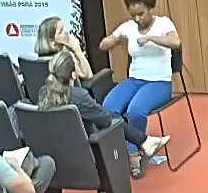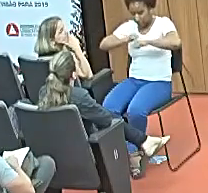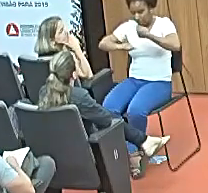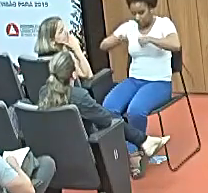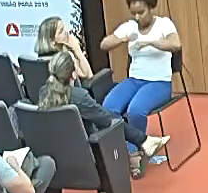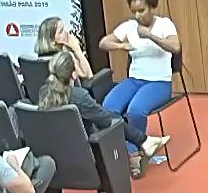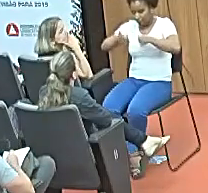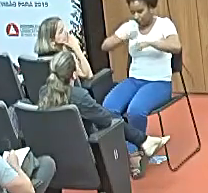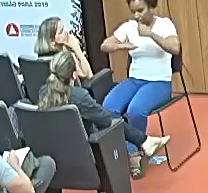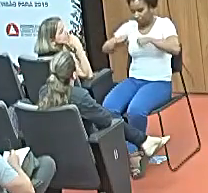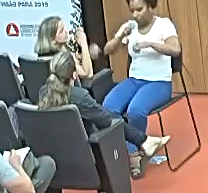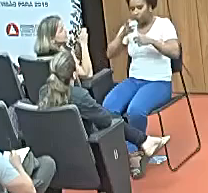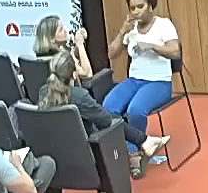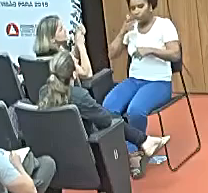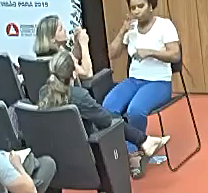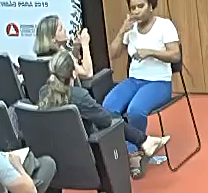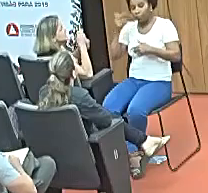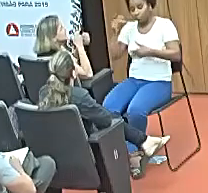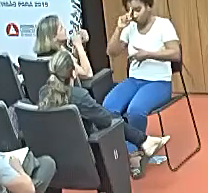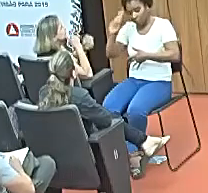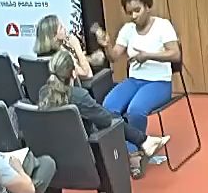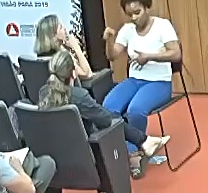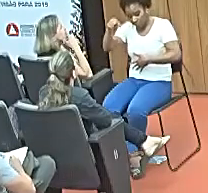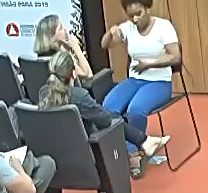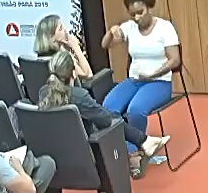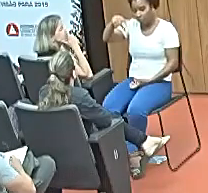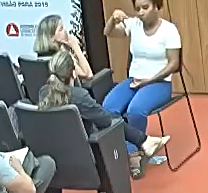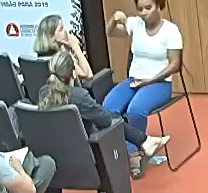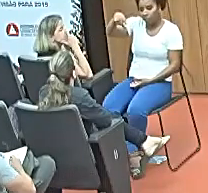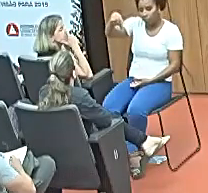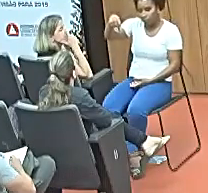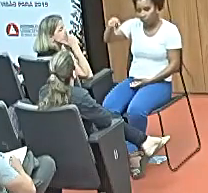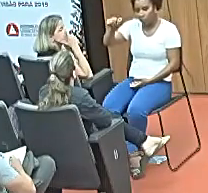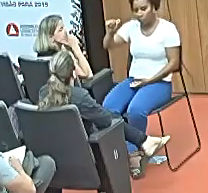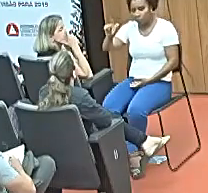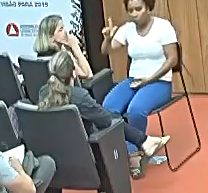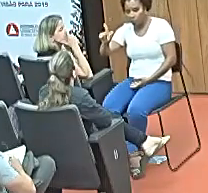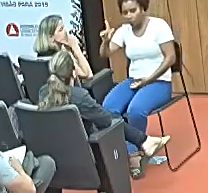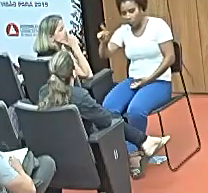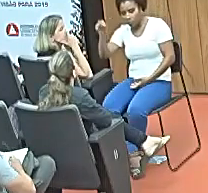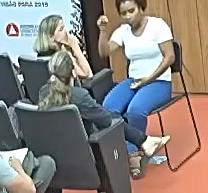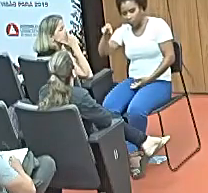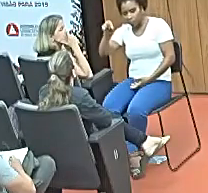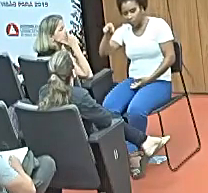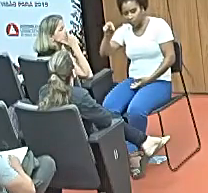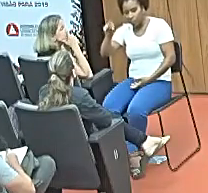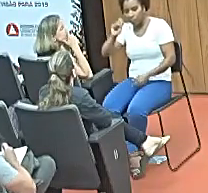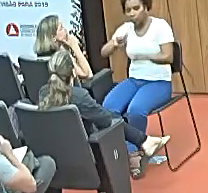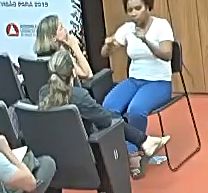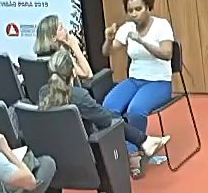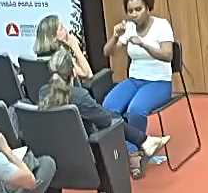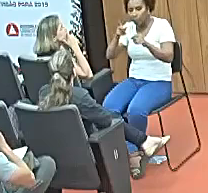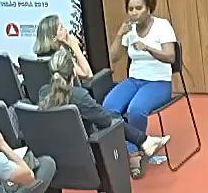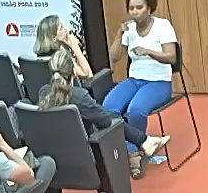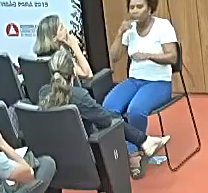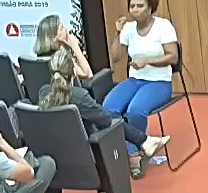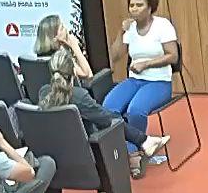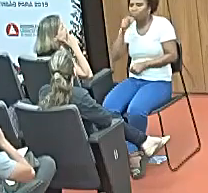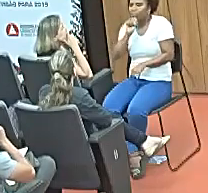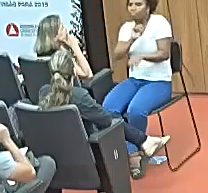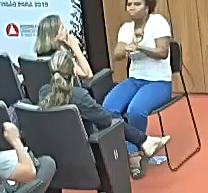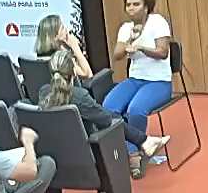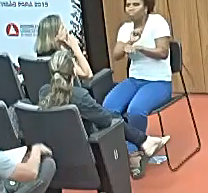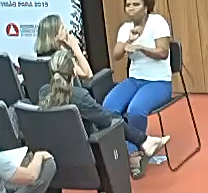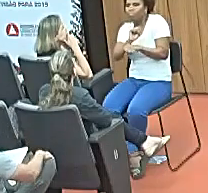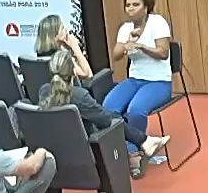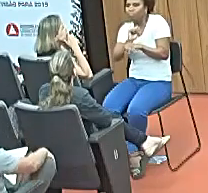no piaget e recomendações ao poder executivo no âmbito dos programas de esperança também sejam